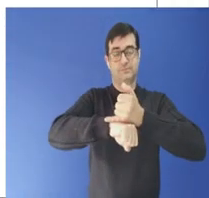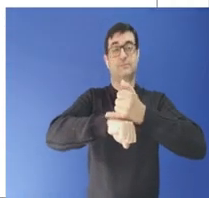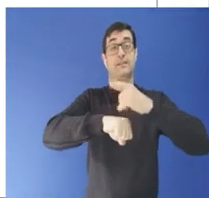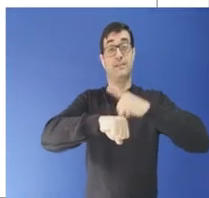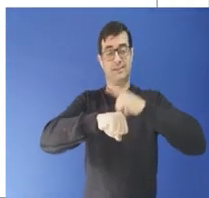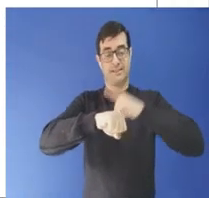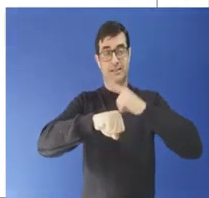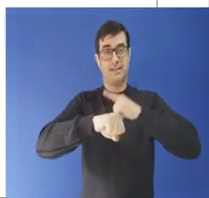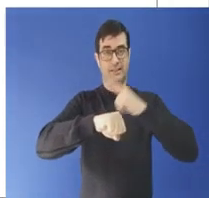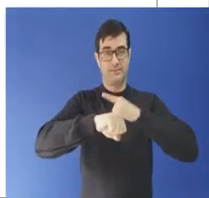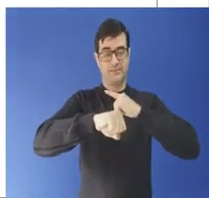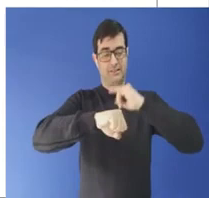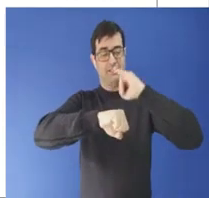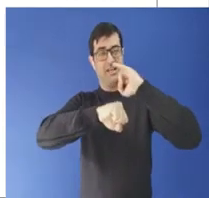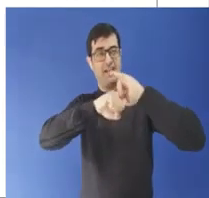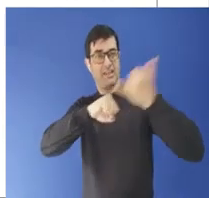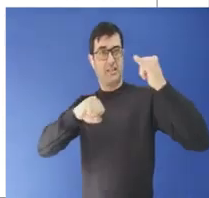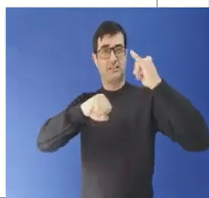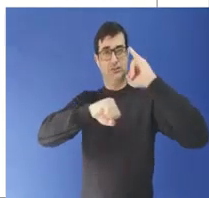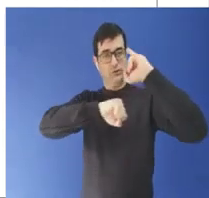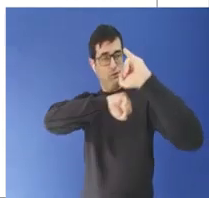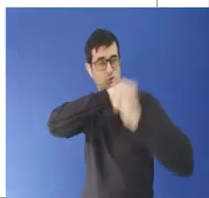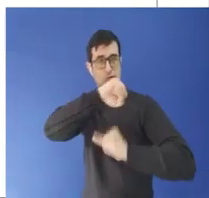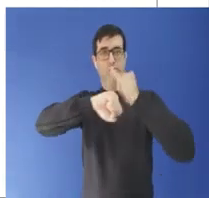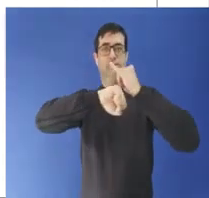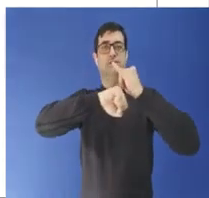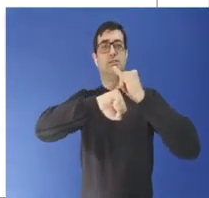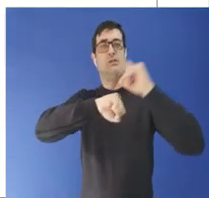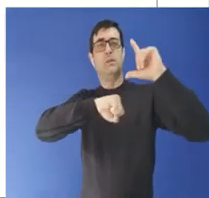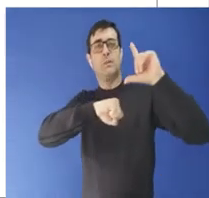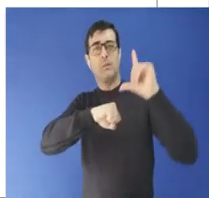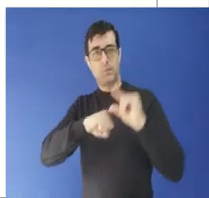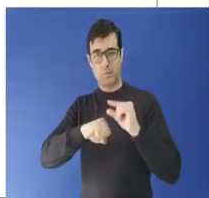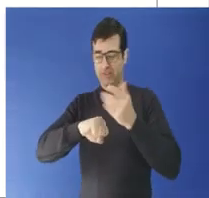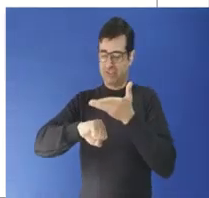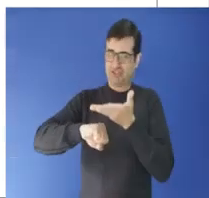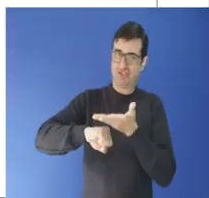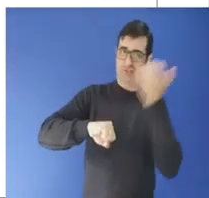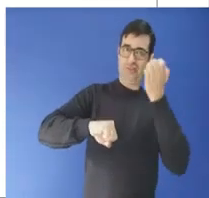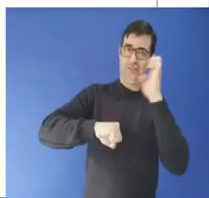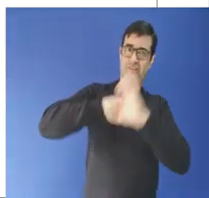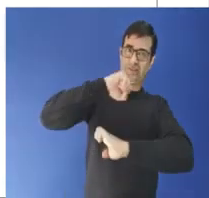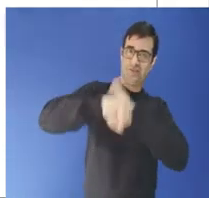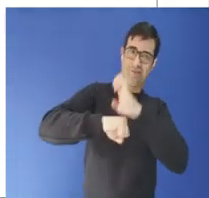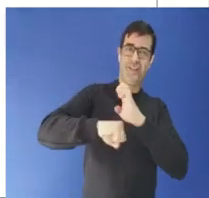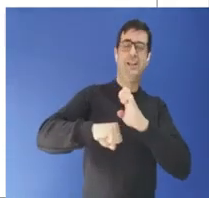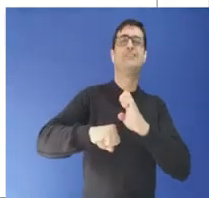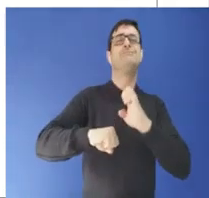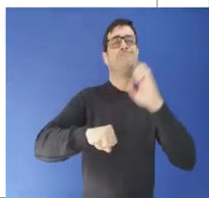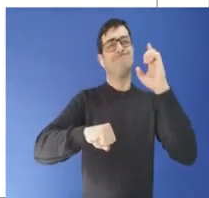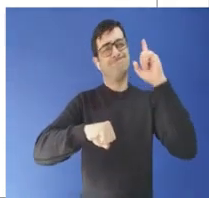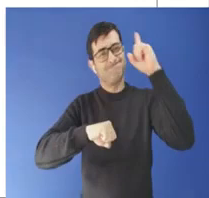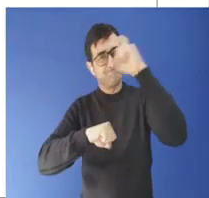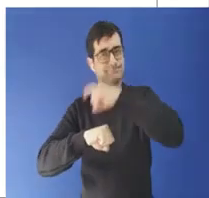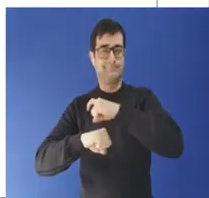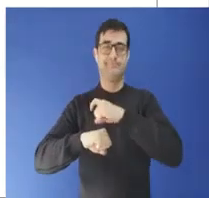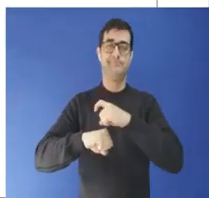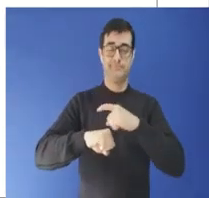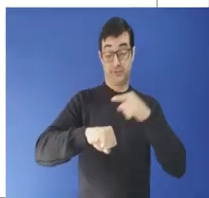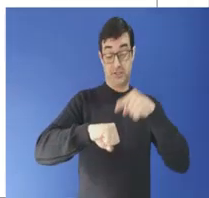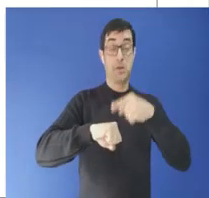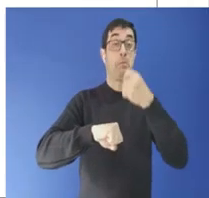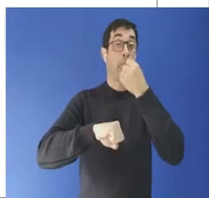baixa energia de ionização, ou seja, a energia necessária para retirar um elétron dele é muito baixa. Por isso, eles